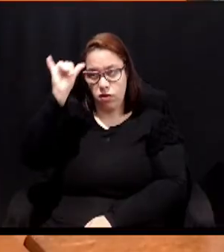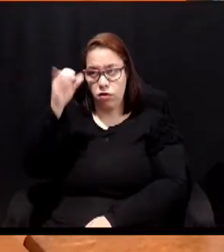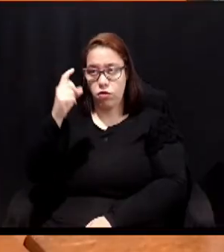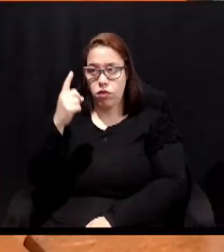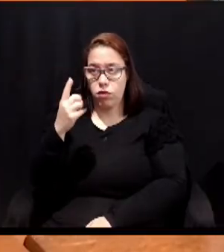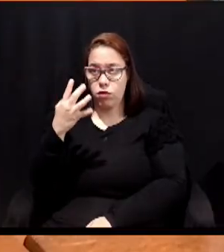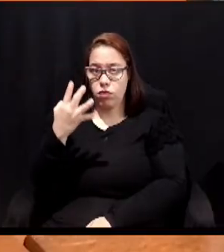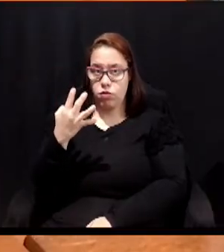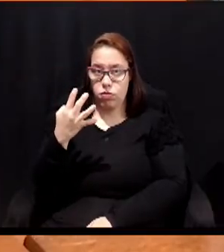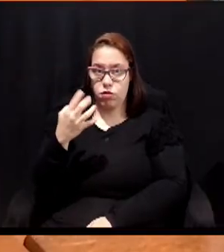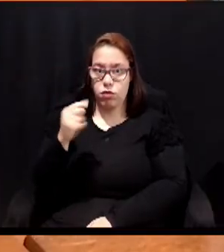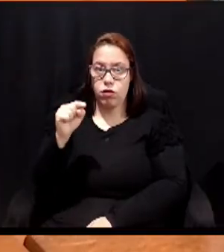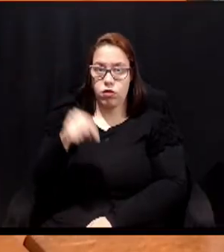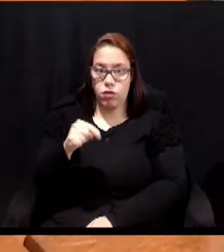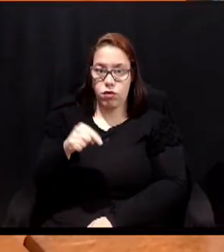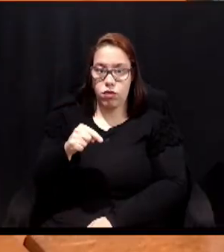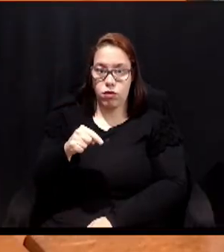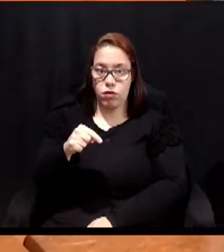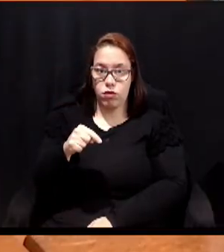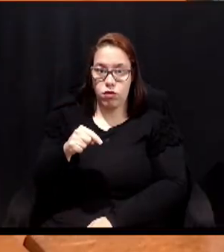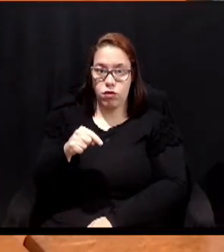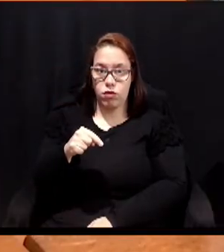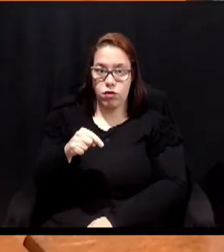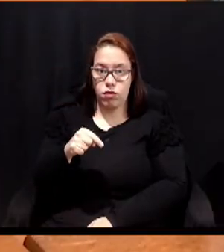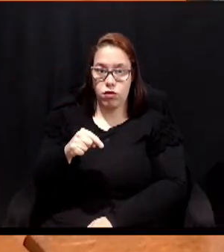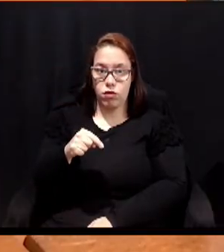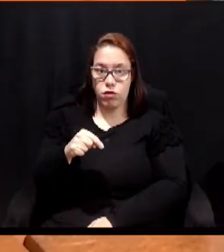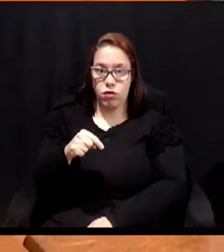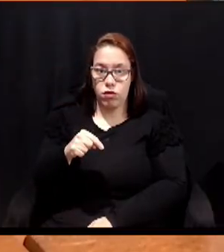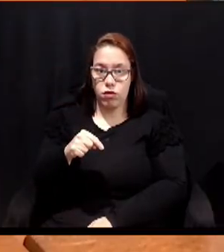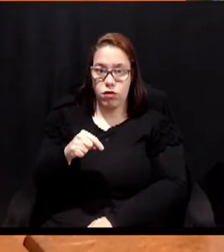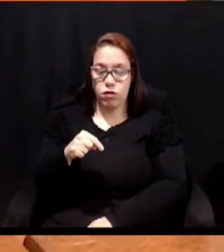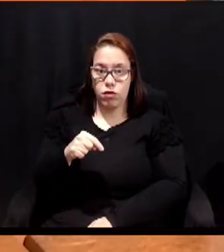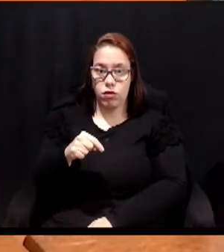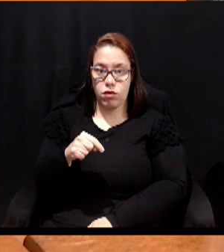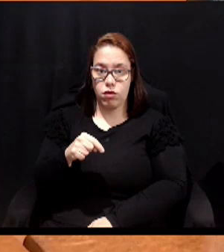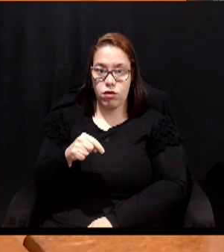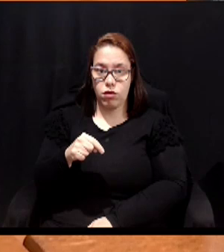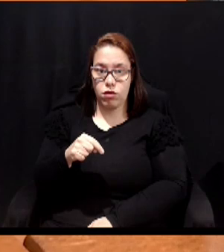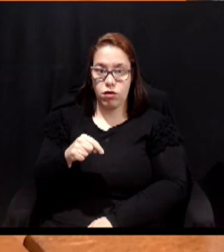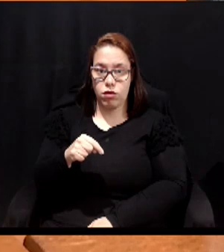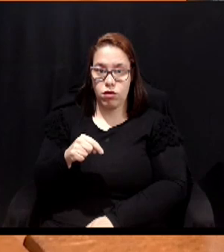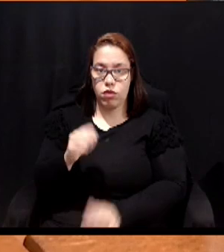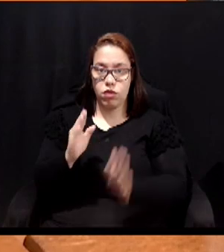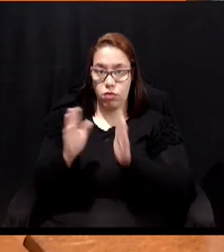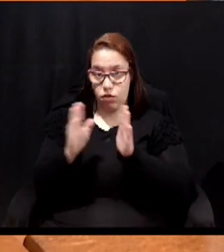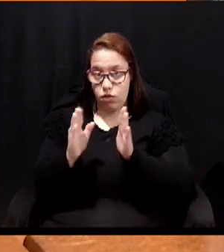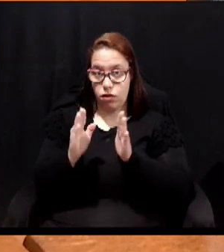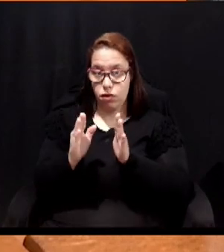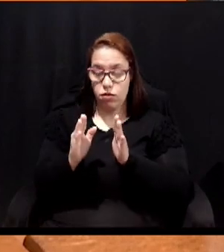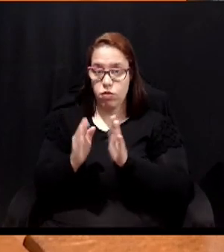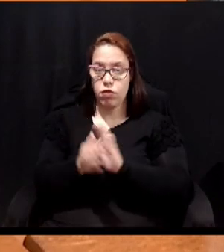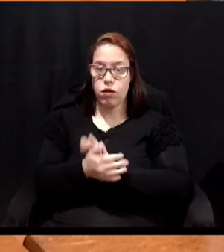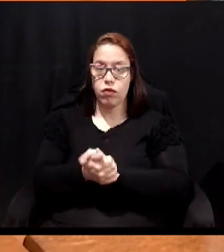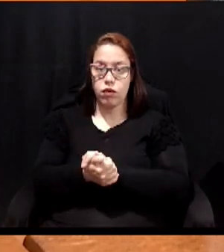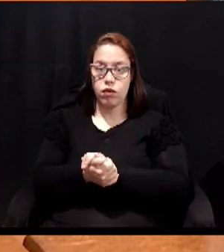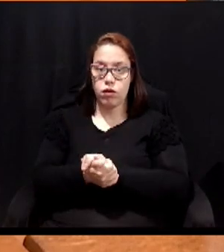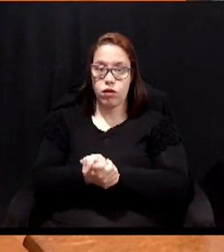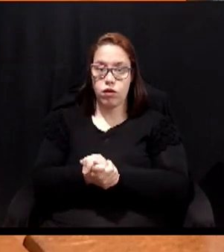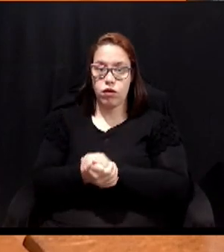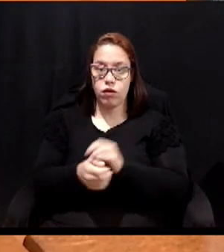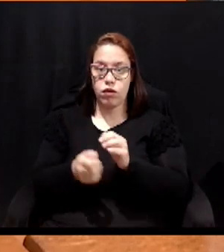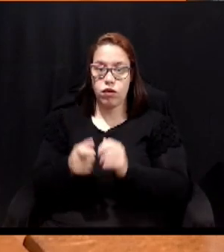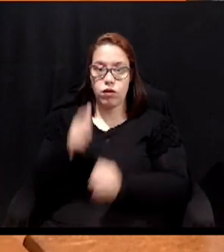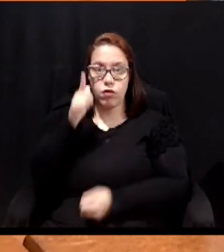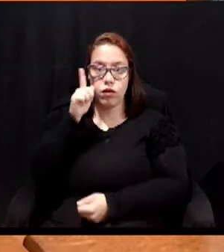aqui. A gente, aí até lá a gente tem um tempinho, né, para ver se a gente consegue talvez